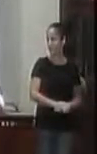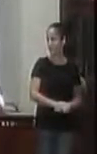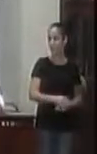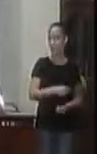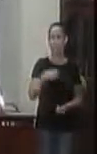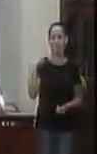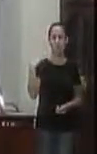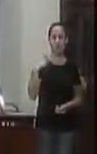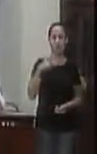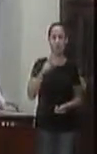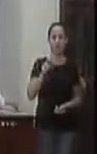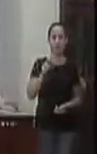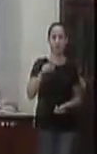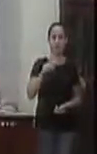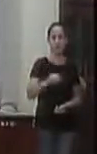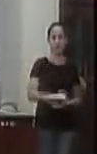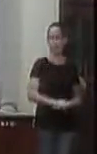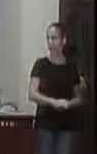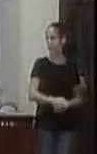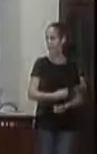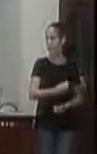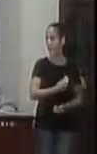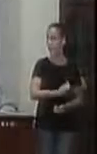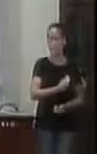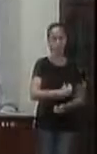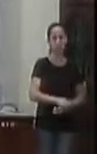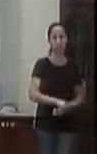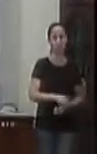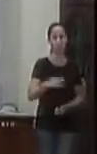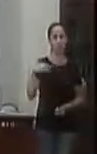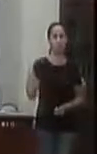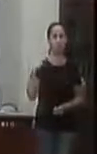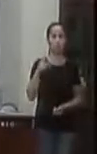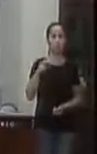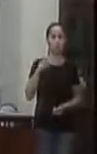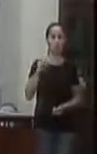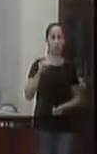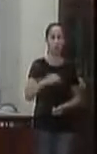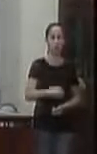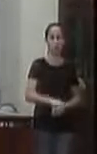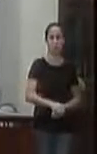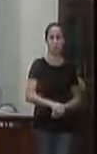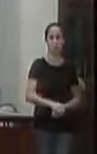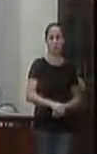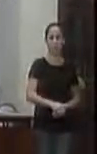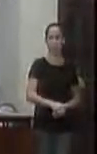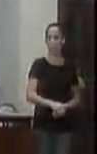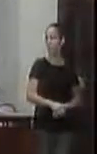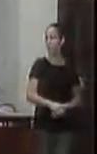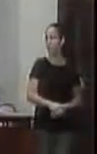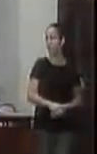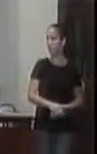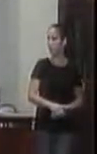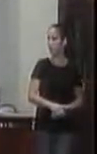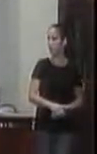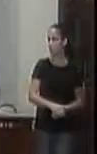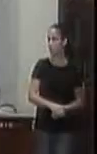Vereador Paulo Celso Alves Pena. Vereador Pedro Paulo Magalhães Graça.